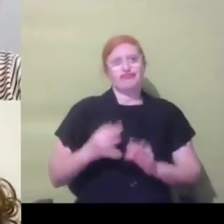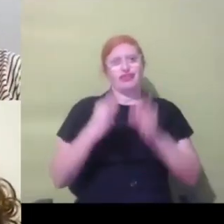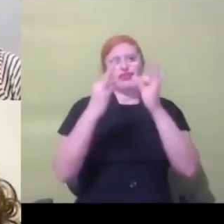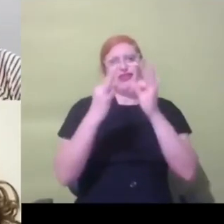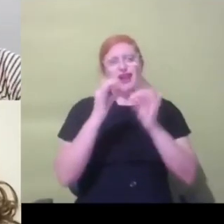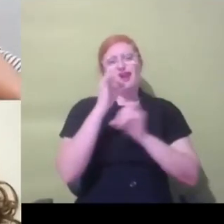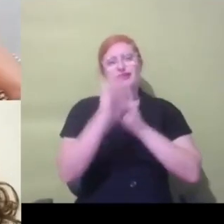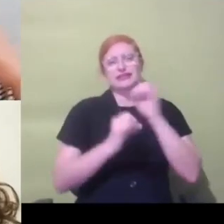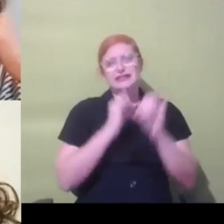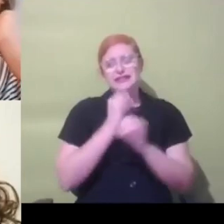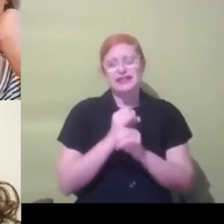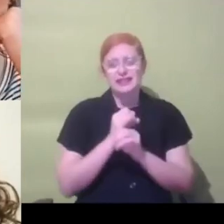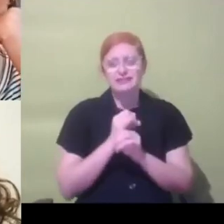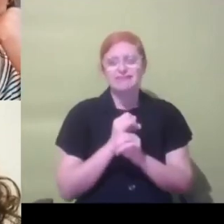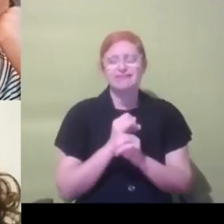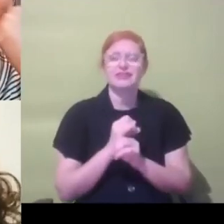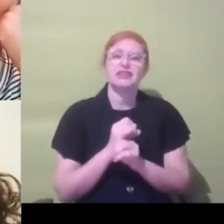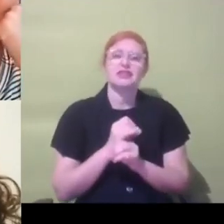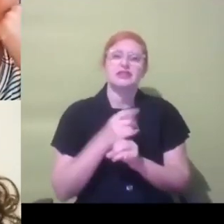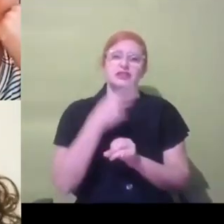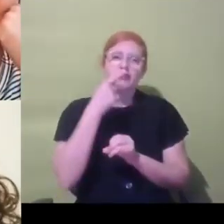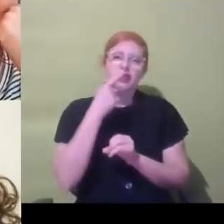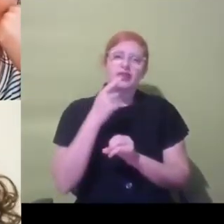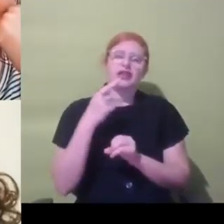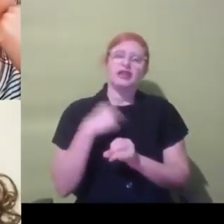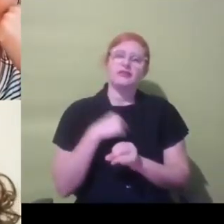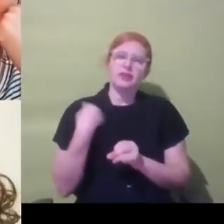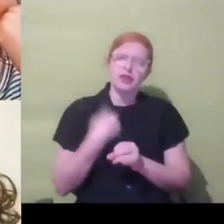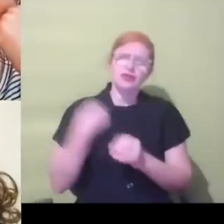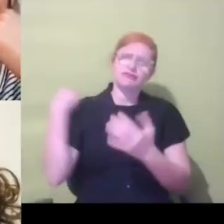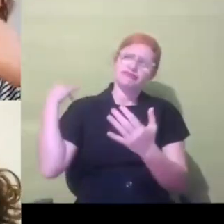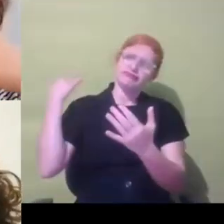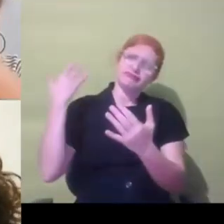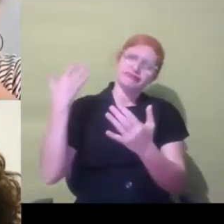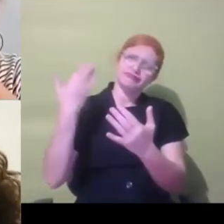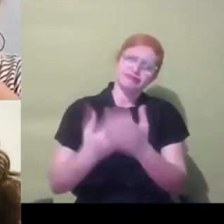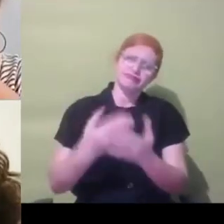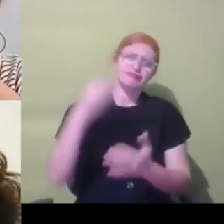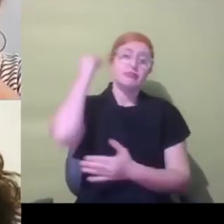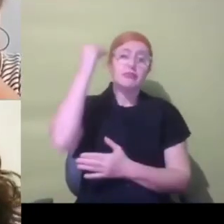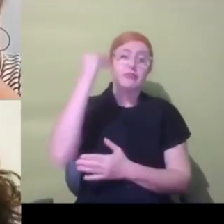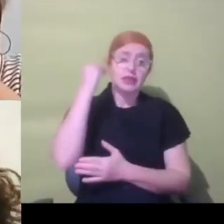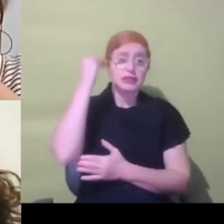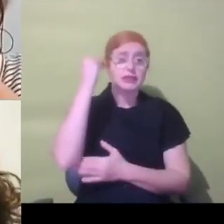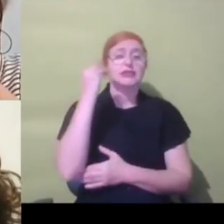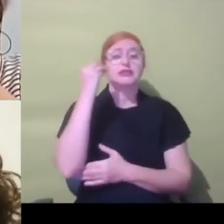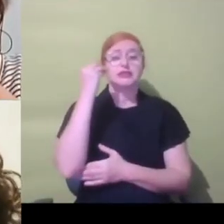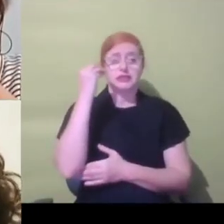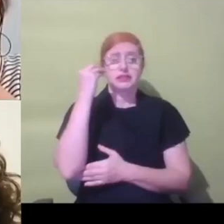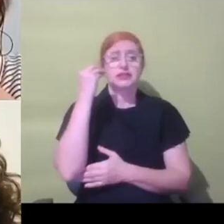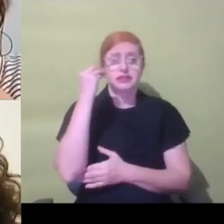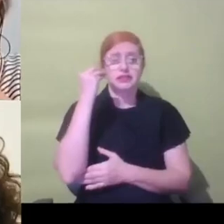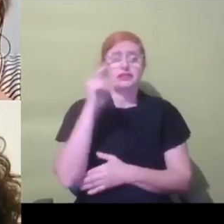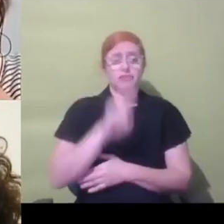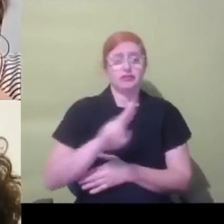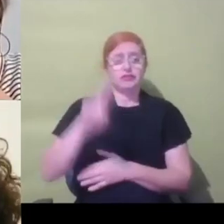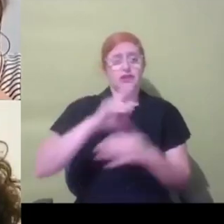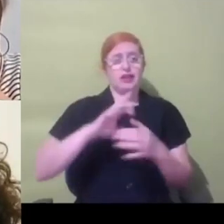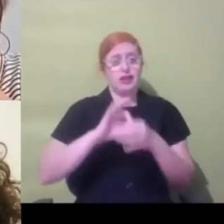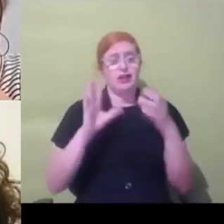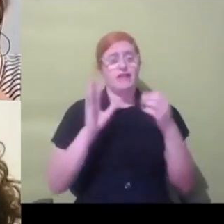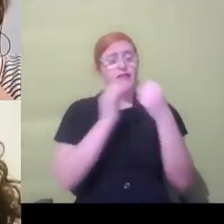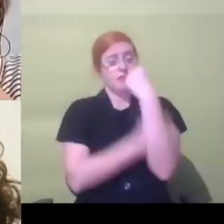Talvez fizesse sentido um pouco falar do nosso percurso, assim, do nosso percurso de experimentação da Universidade Livre